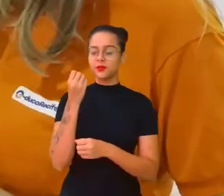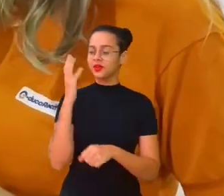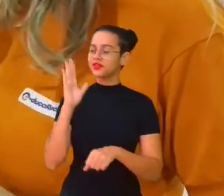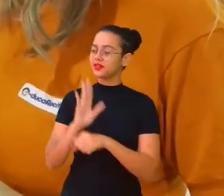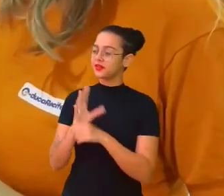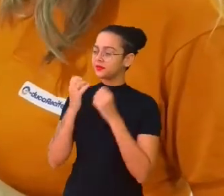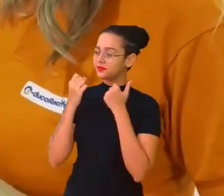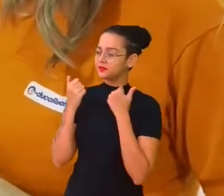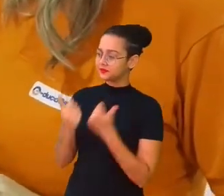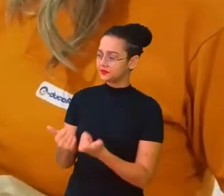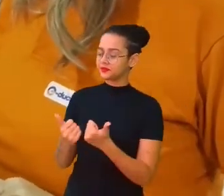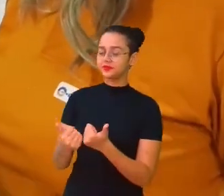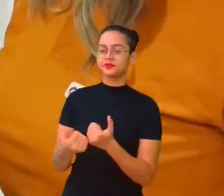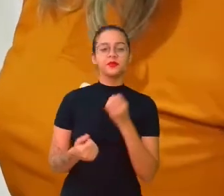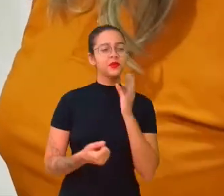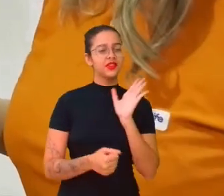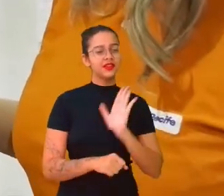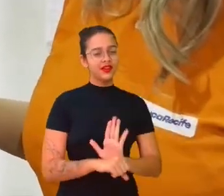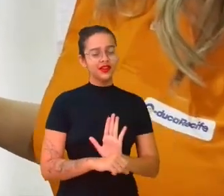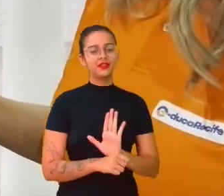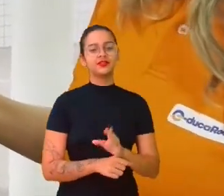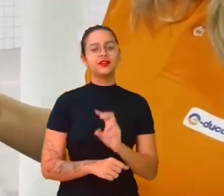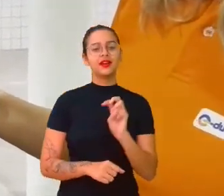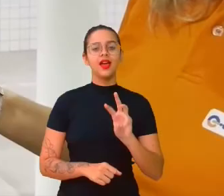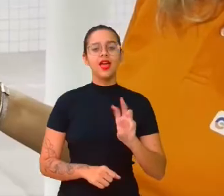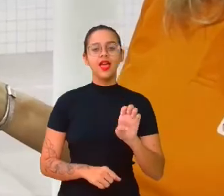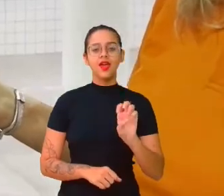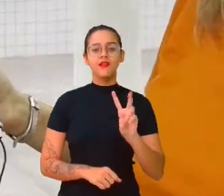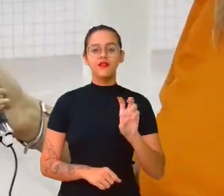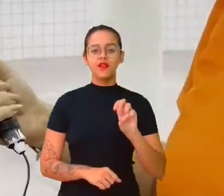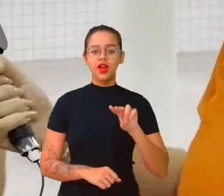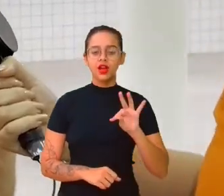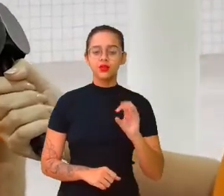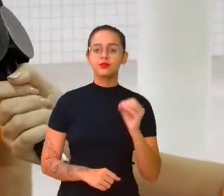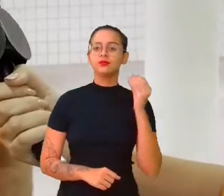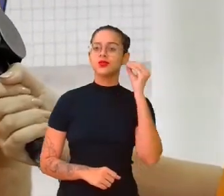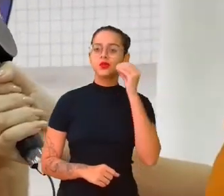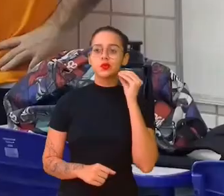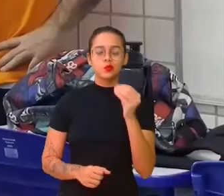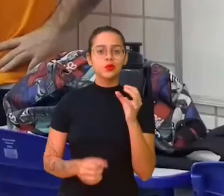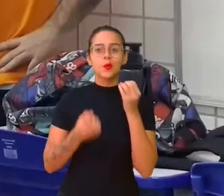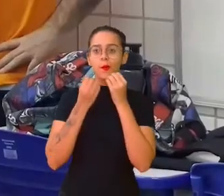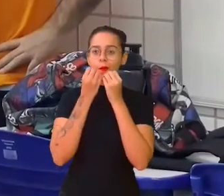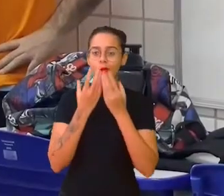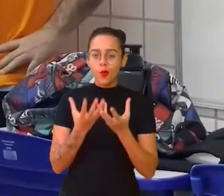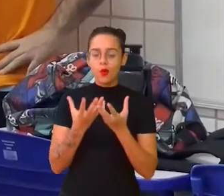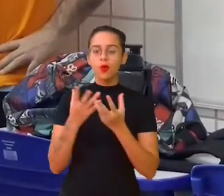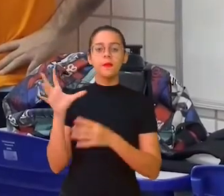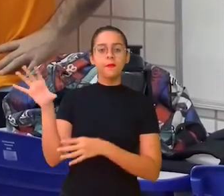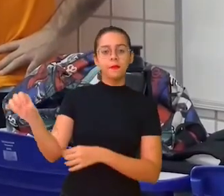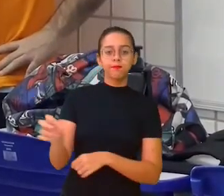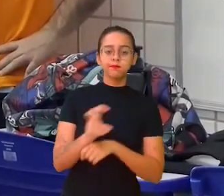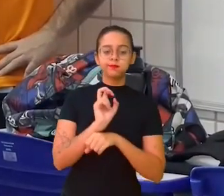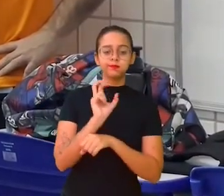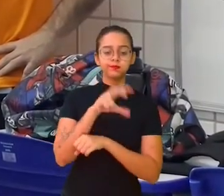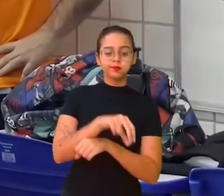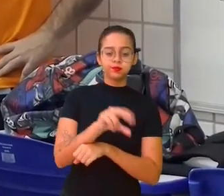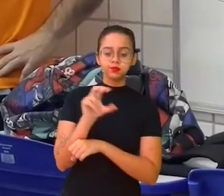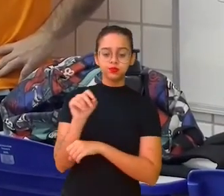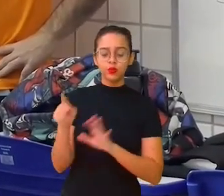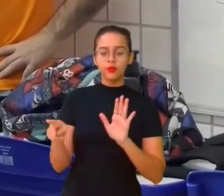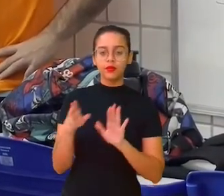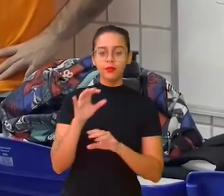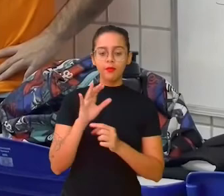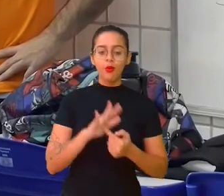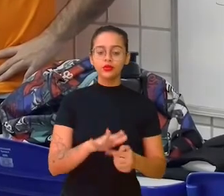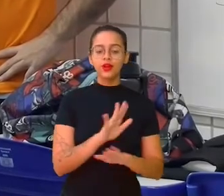tarde, tudo bem? Boa tarde, sou Everton e foi uma experiência muito boa trazer o robô Nau para as crianças para aprender